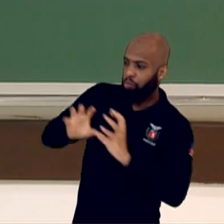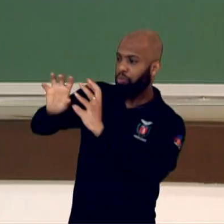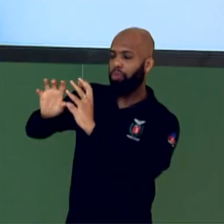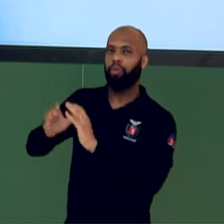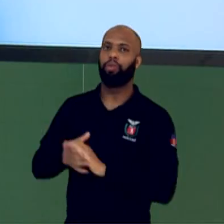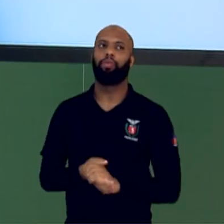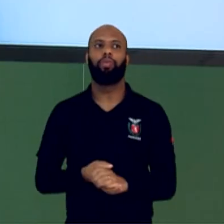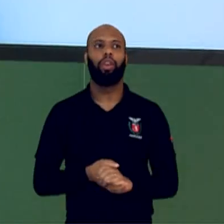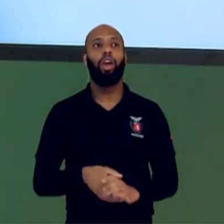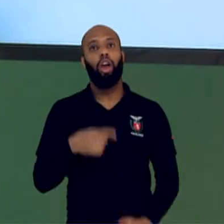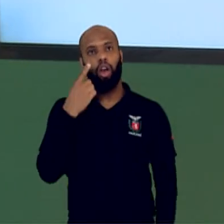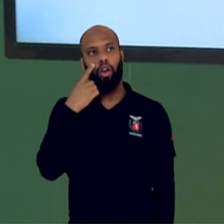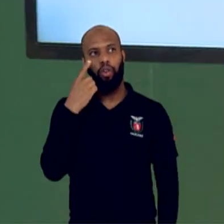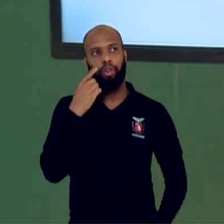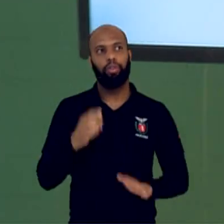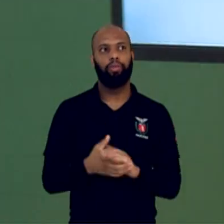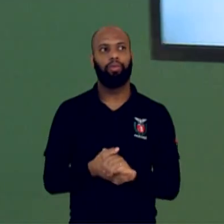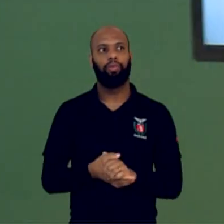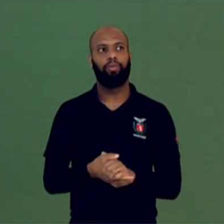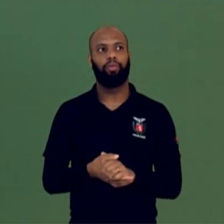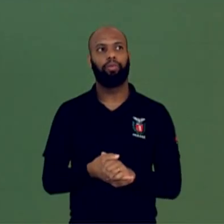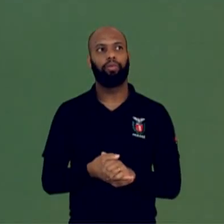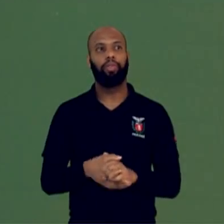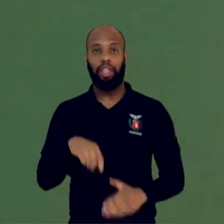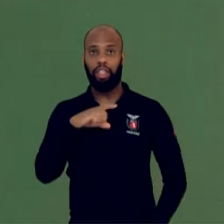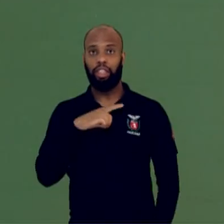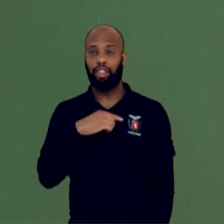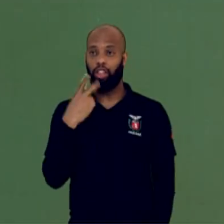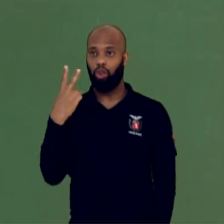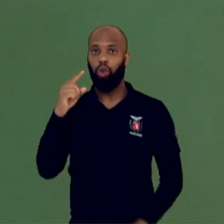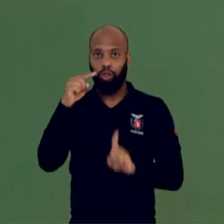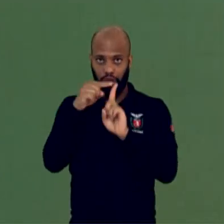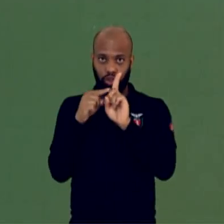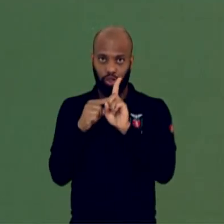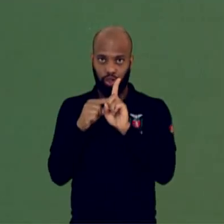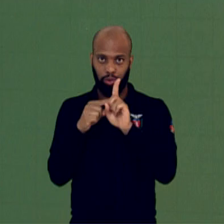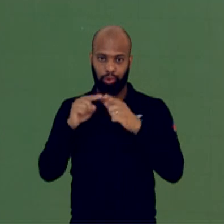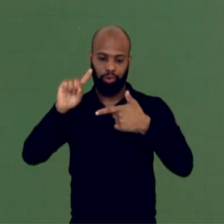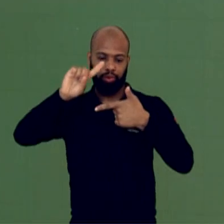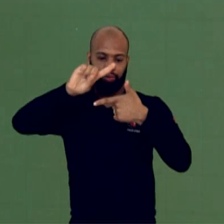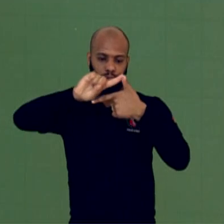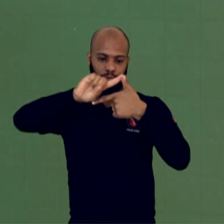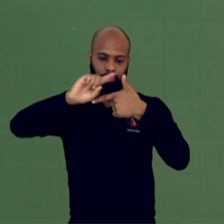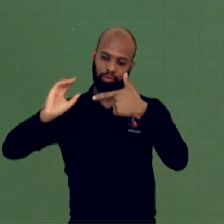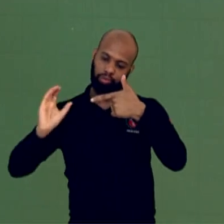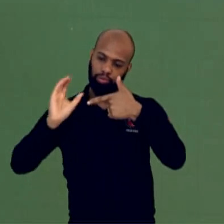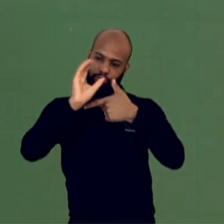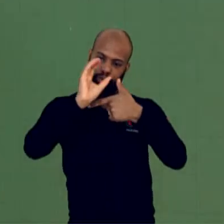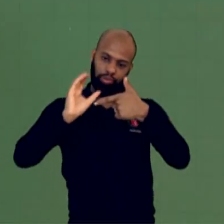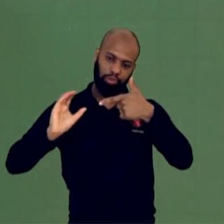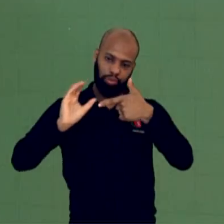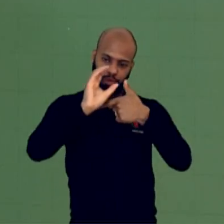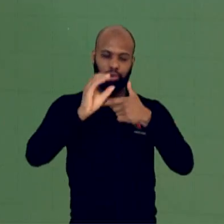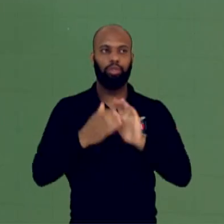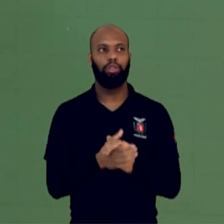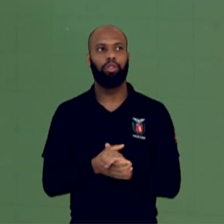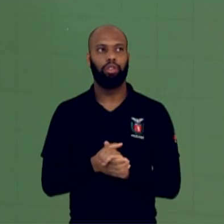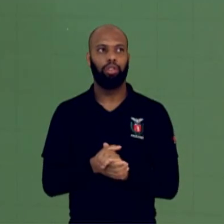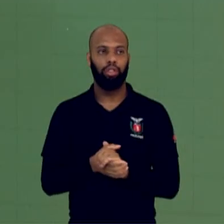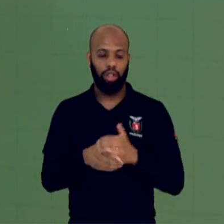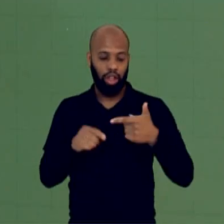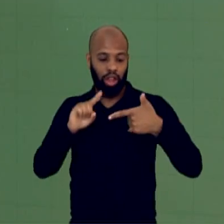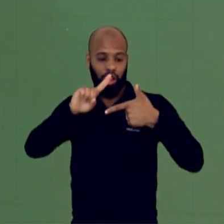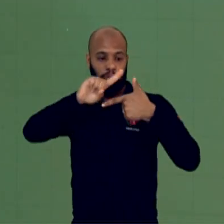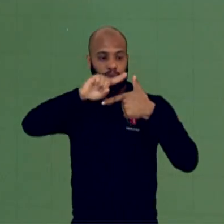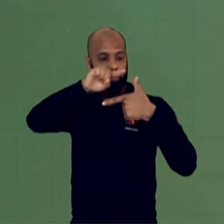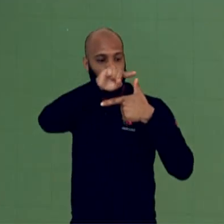altura. Então, primeiro, gente, vamos ver o exemplo aqui, ó. Eu tenho dois planos inclinados, certo? Esse aqui, ó, que o comprimento é